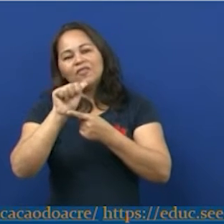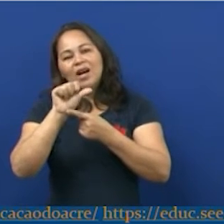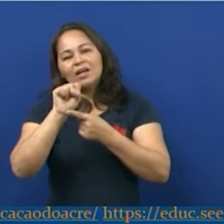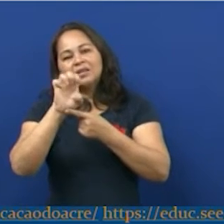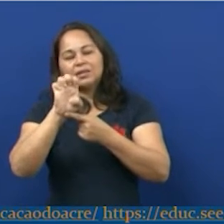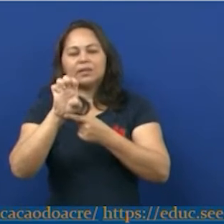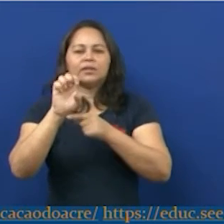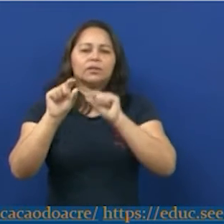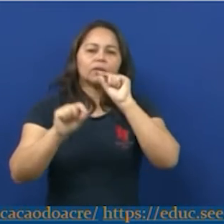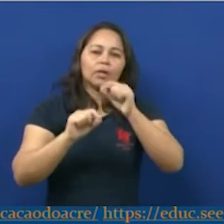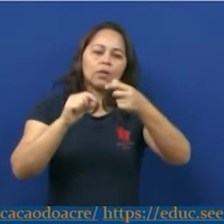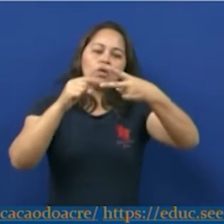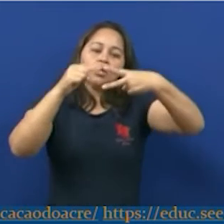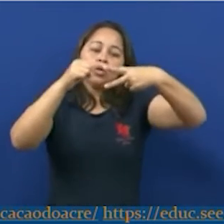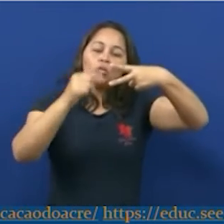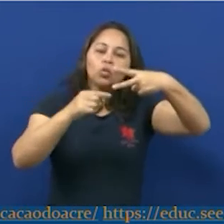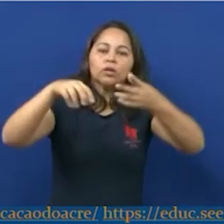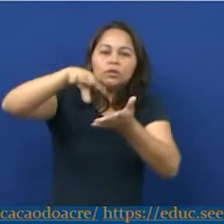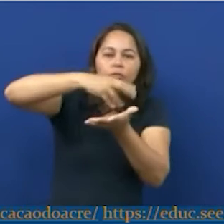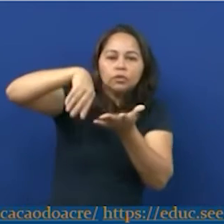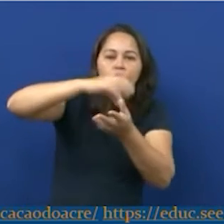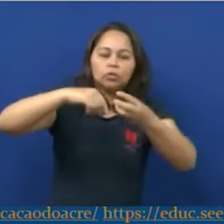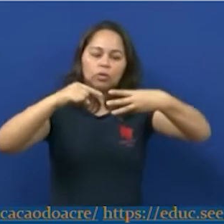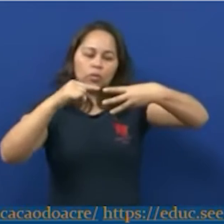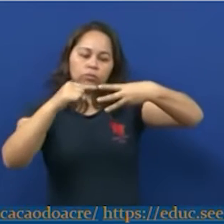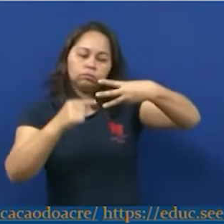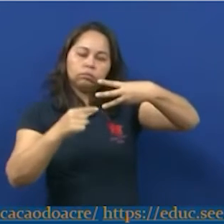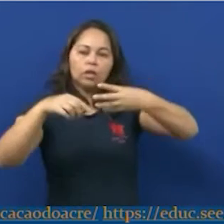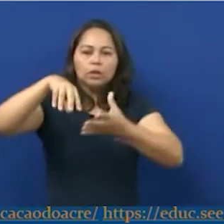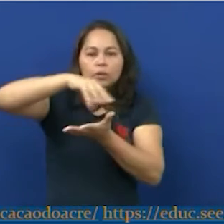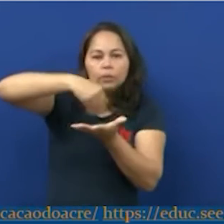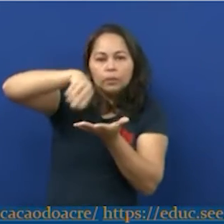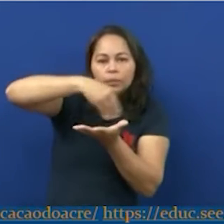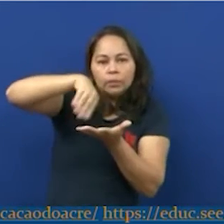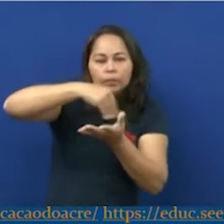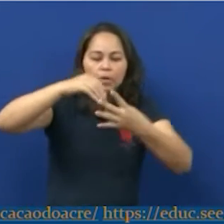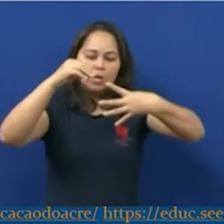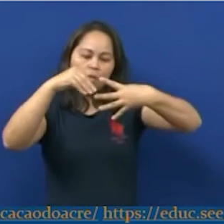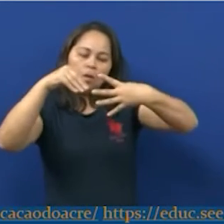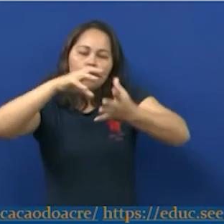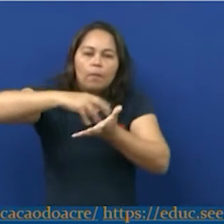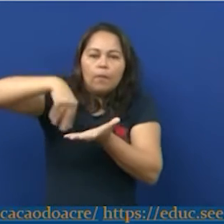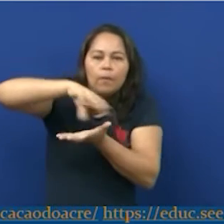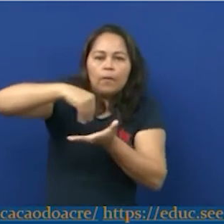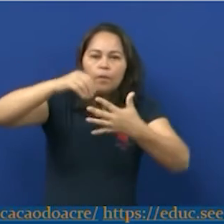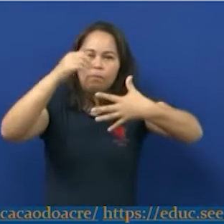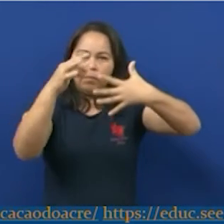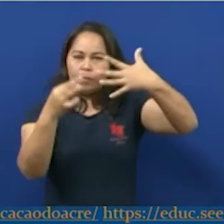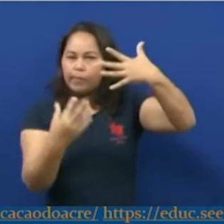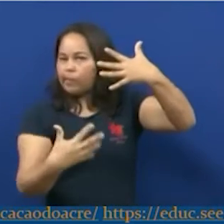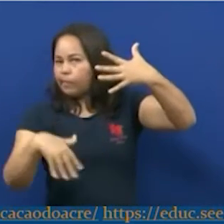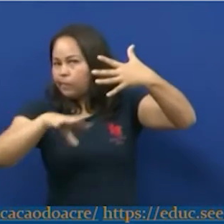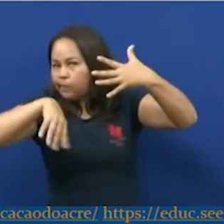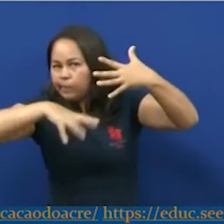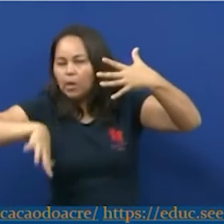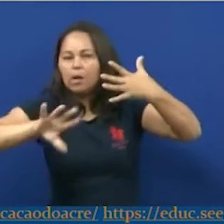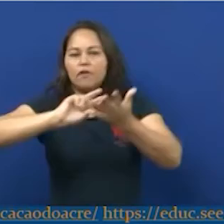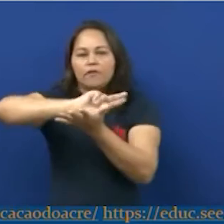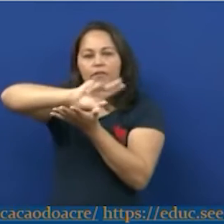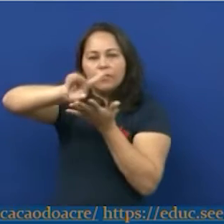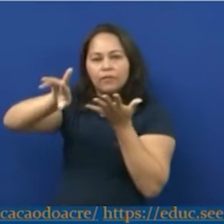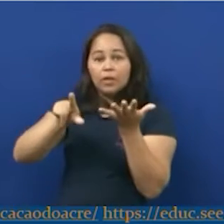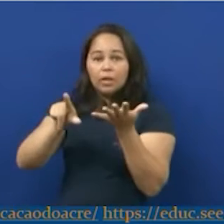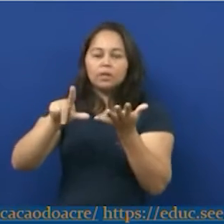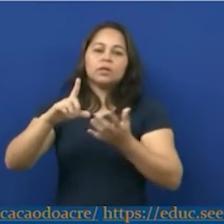bifásica, com duas fases, trifásica, com três fases, tetrafásica, e aí vai. Por exemplo, nós